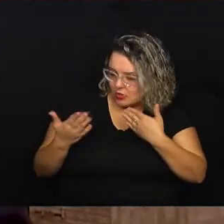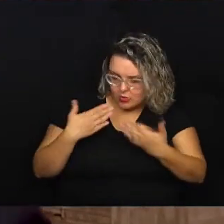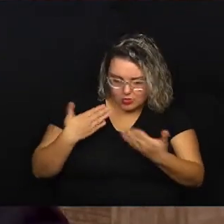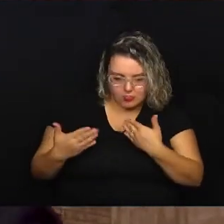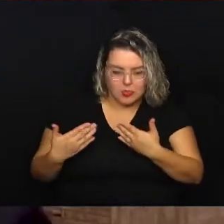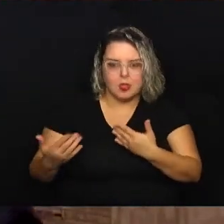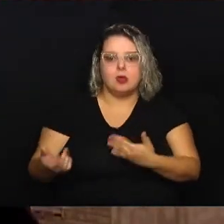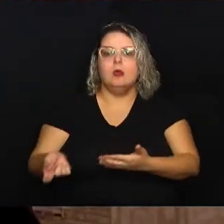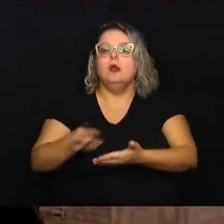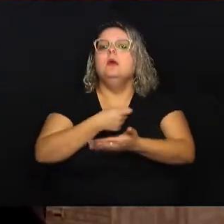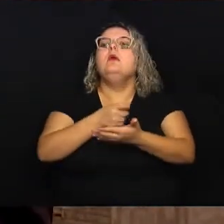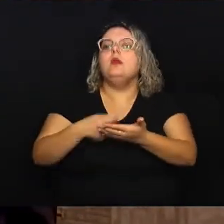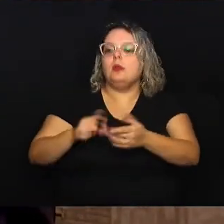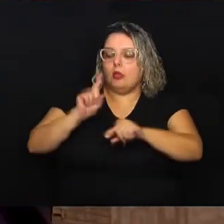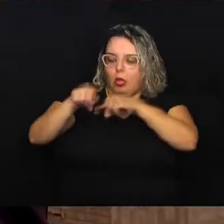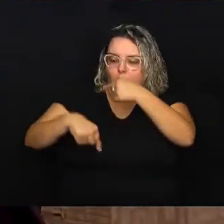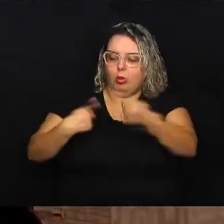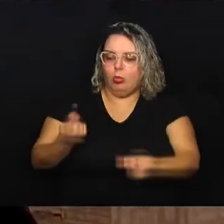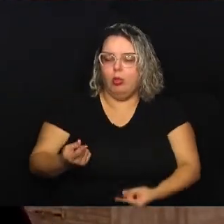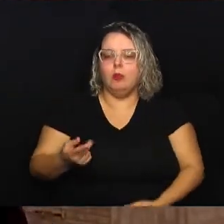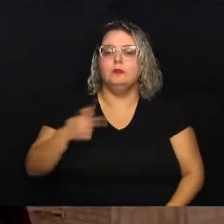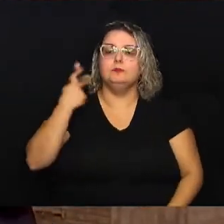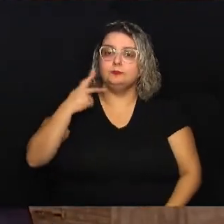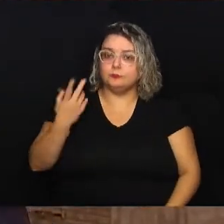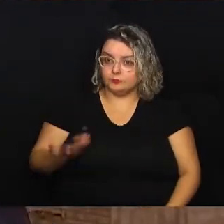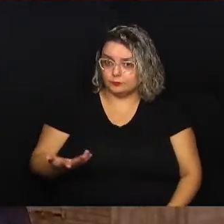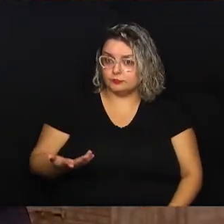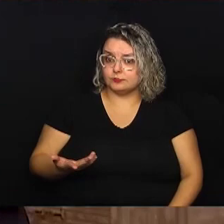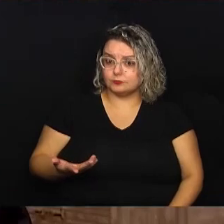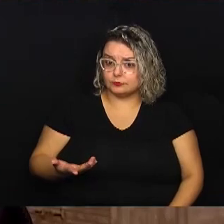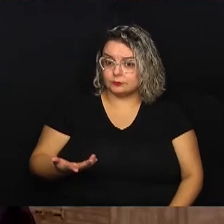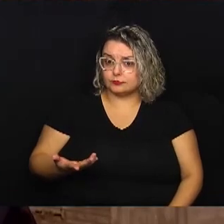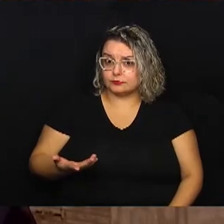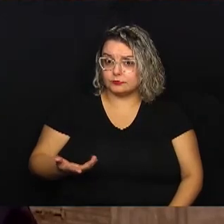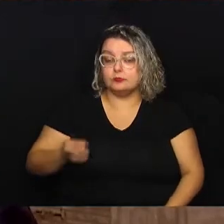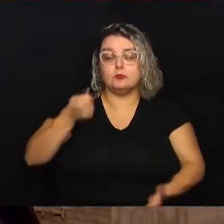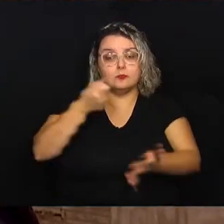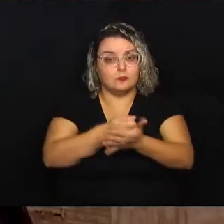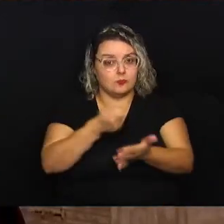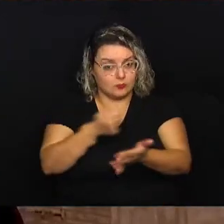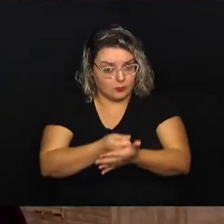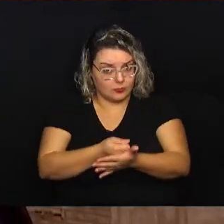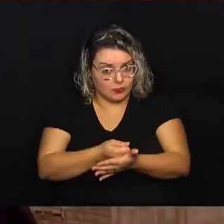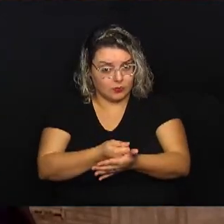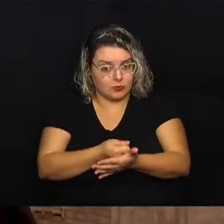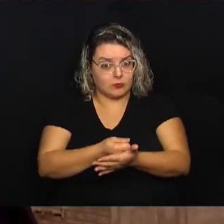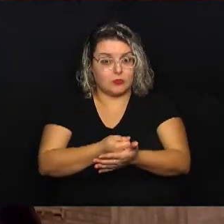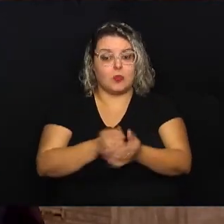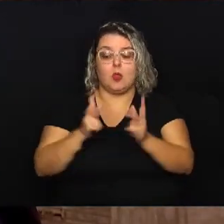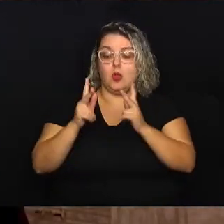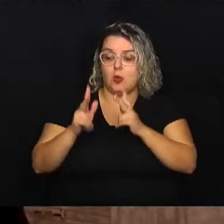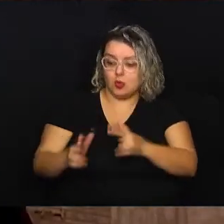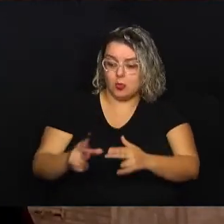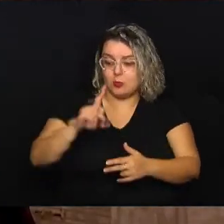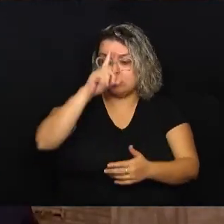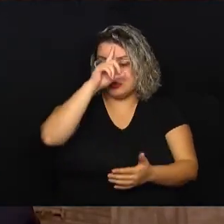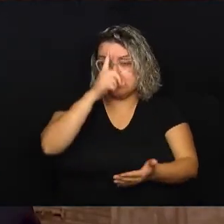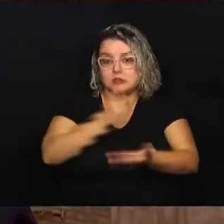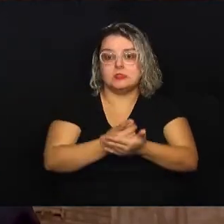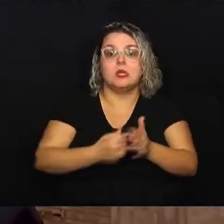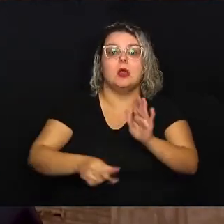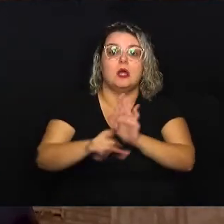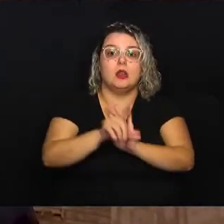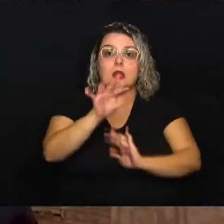colhendo assinatura de outros parlamentares para garantir que, conforme determina a lei